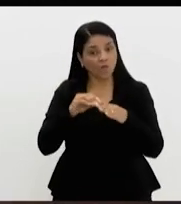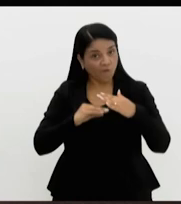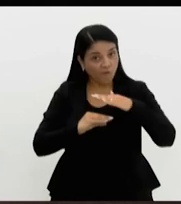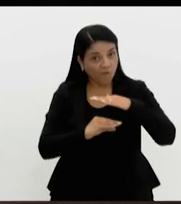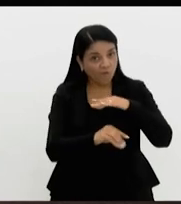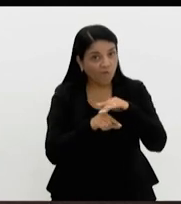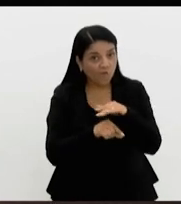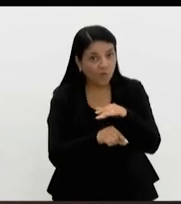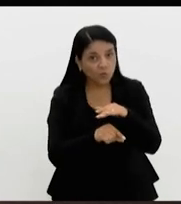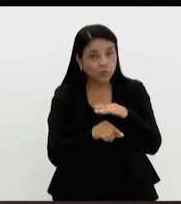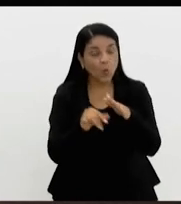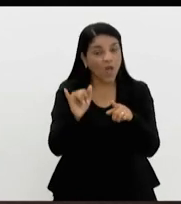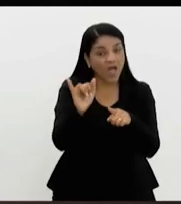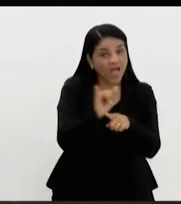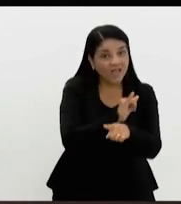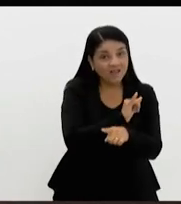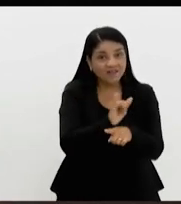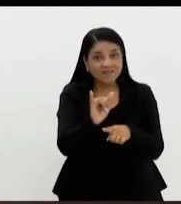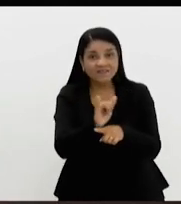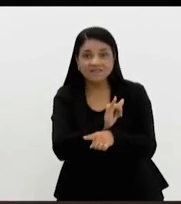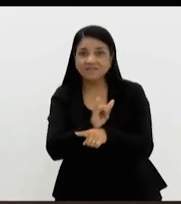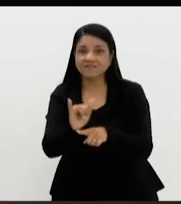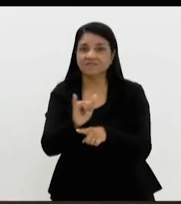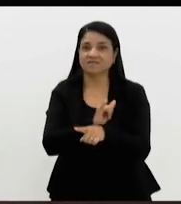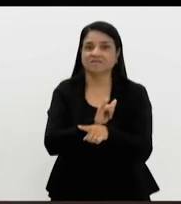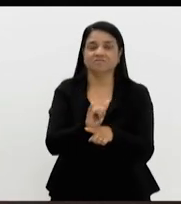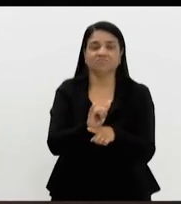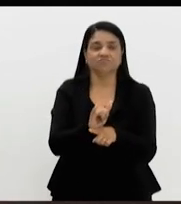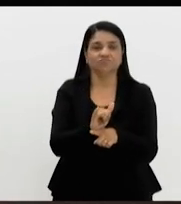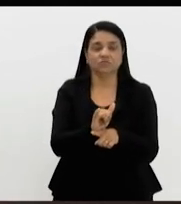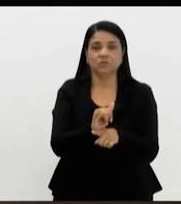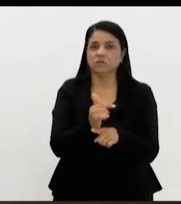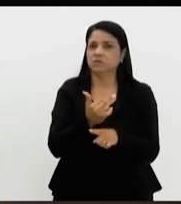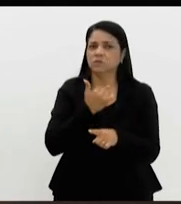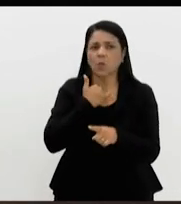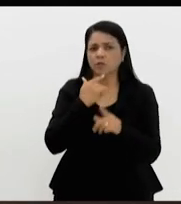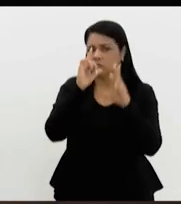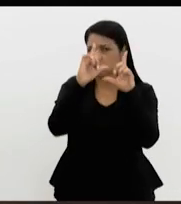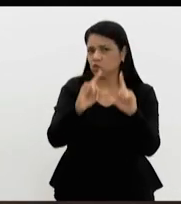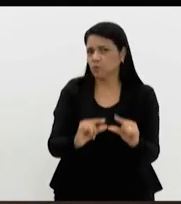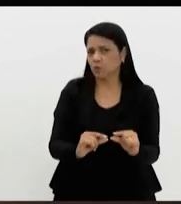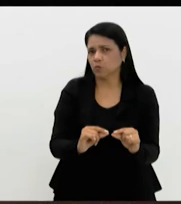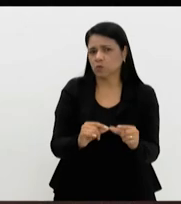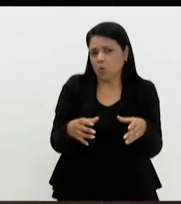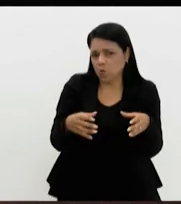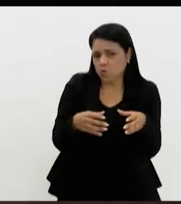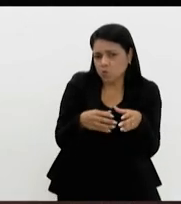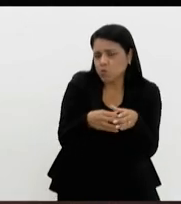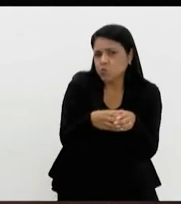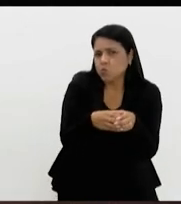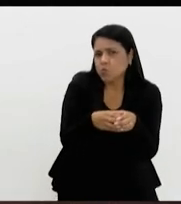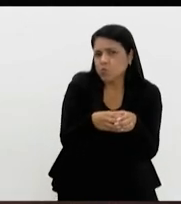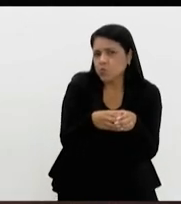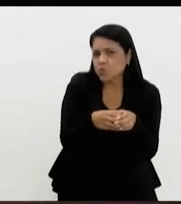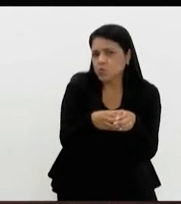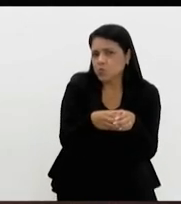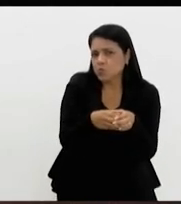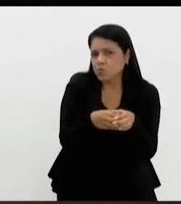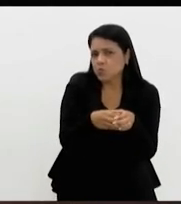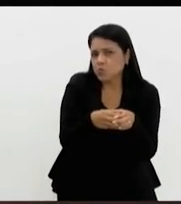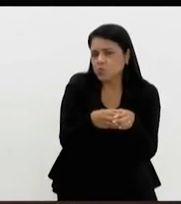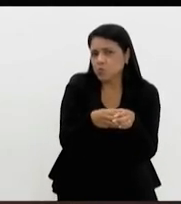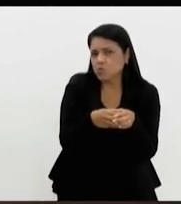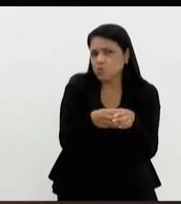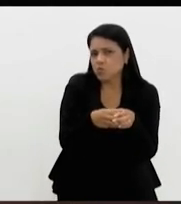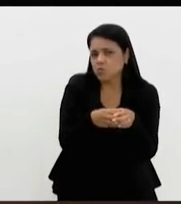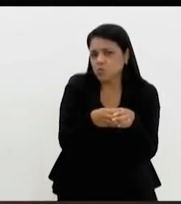que é estratégico e não deveria ser reduzido a uma cúpula tão restrita apenas